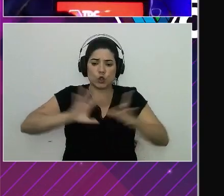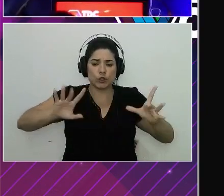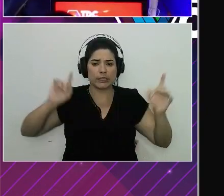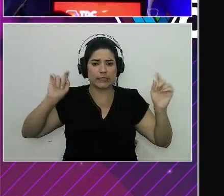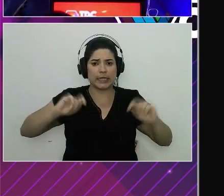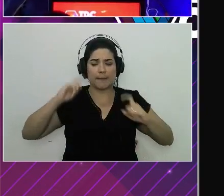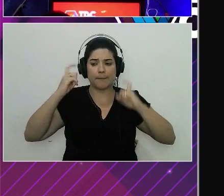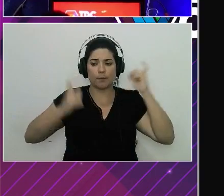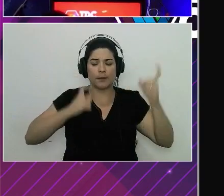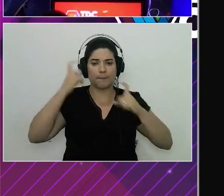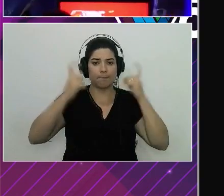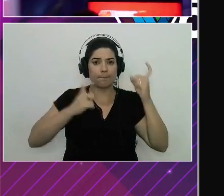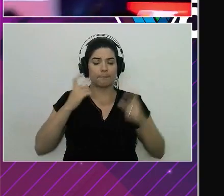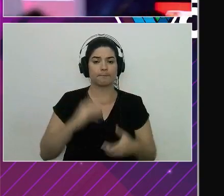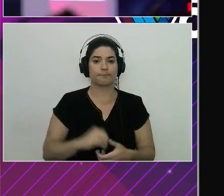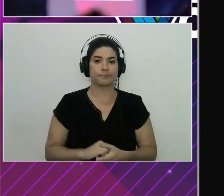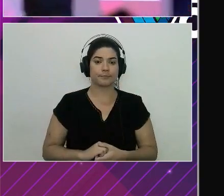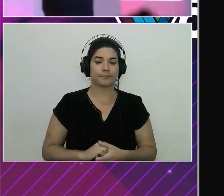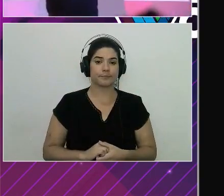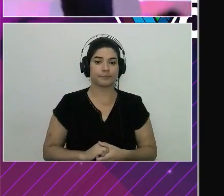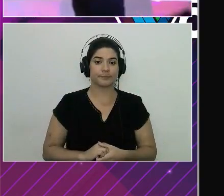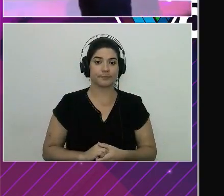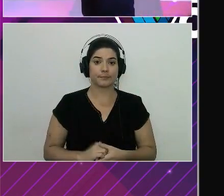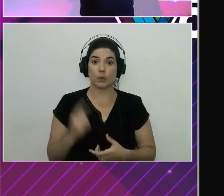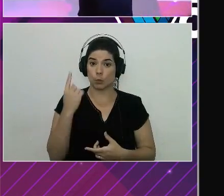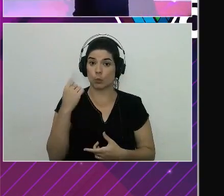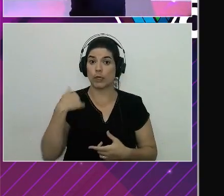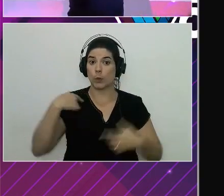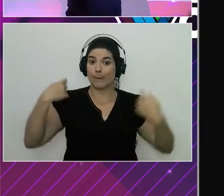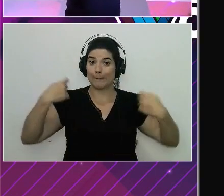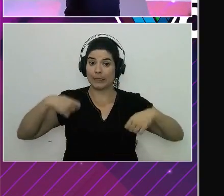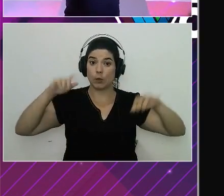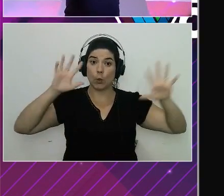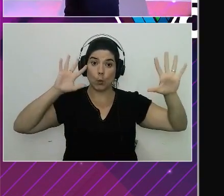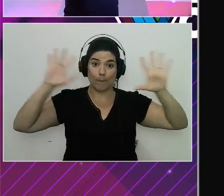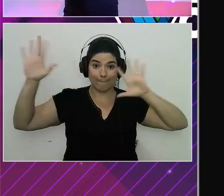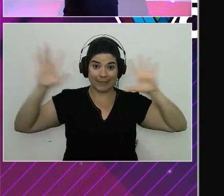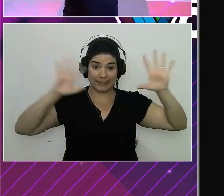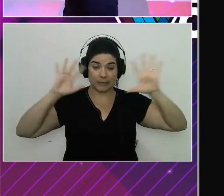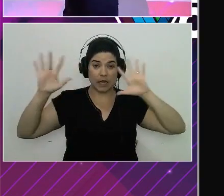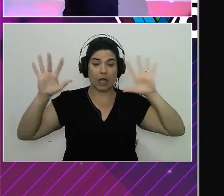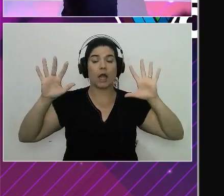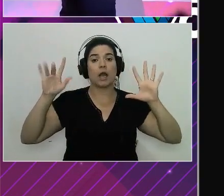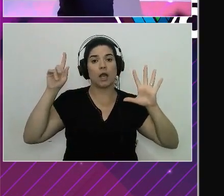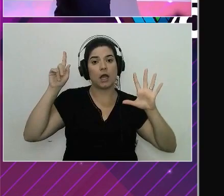próximo. Uma das coisas que eu tenho que pensar quando eu tenho que fazer